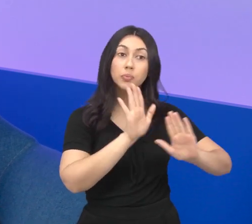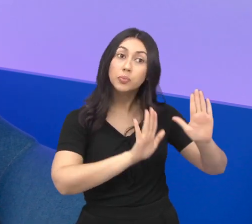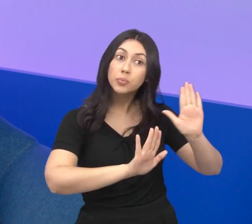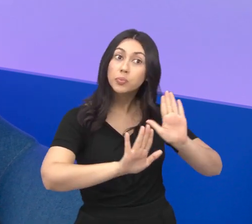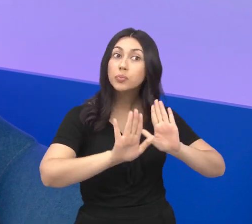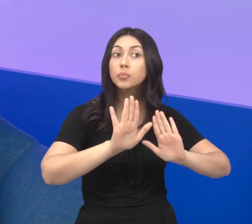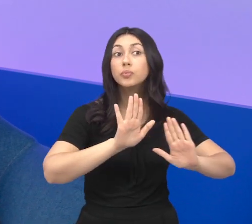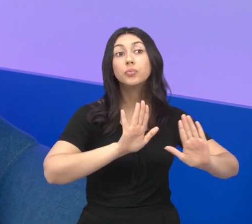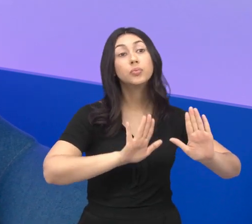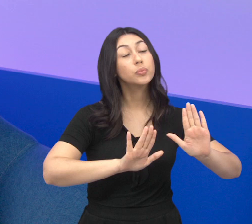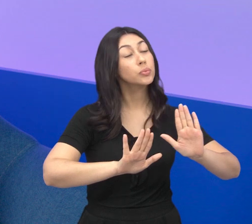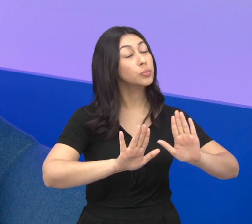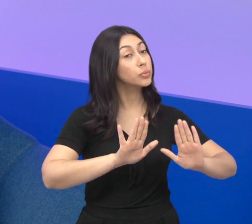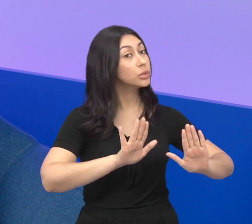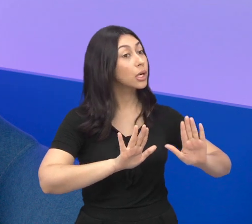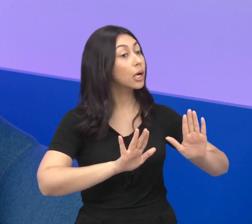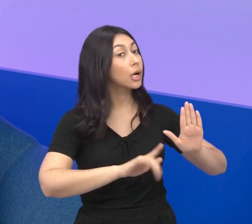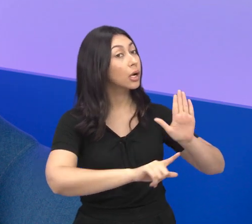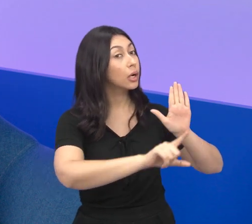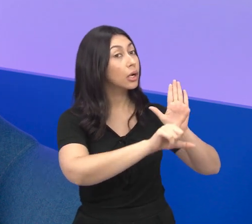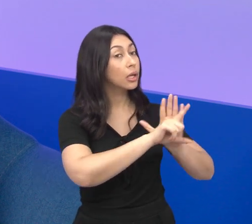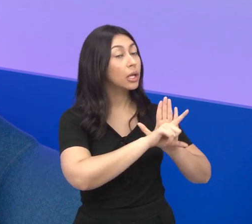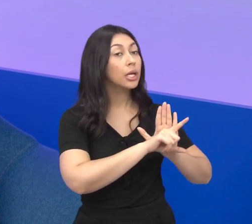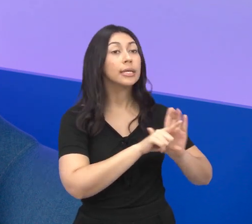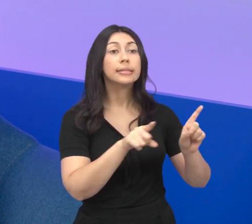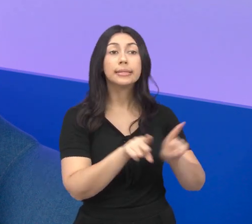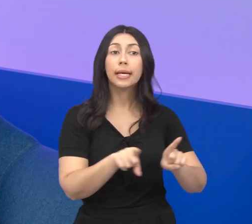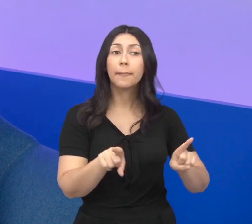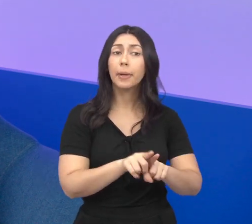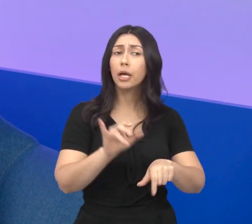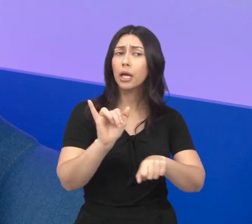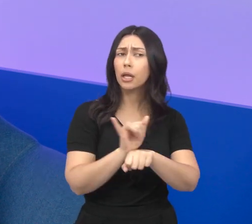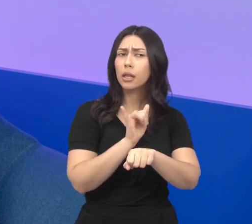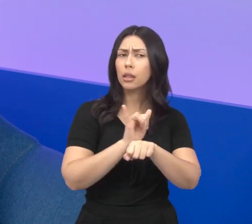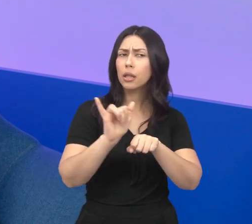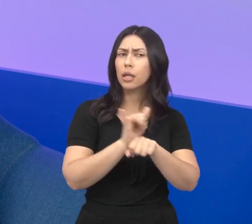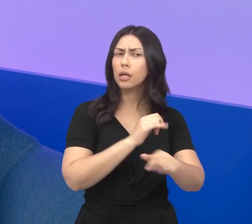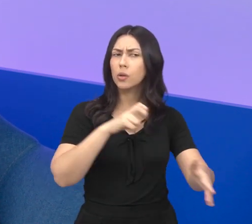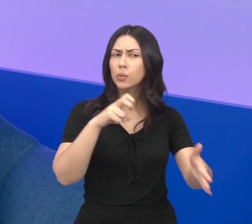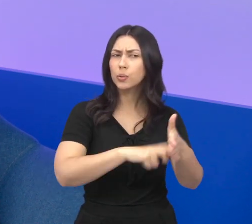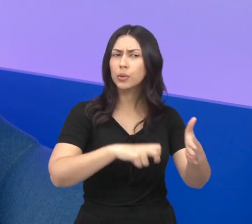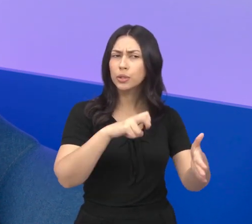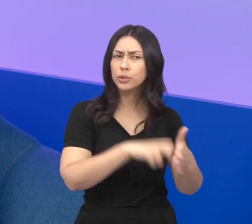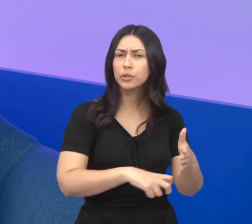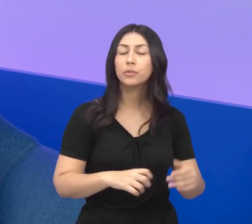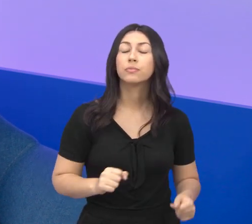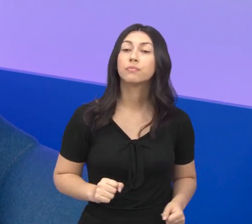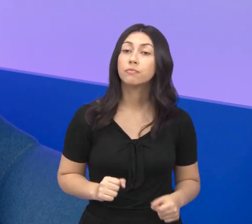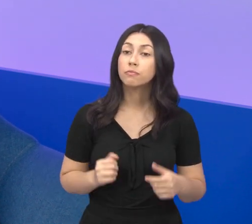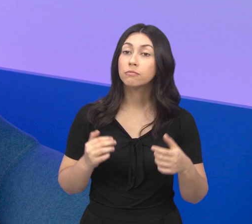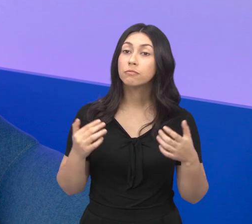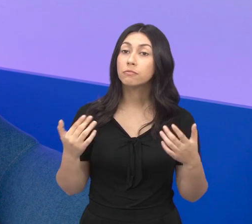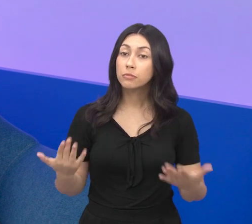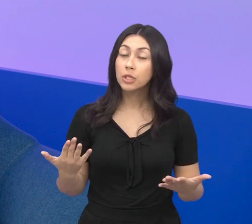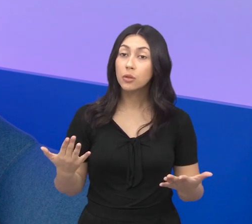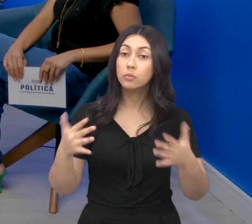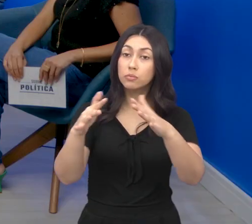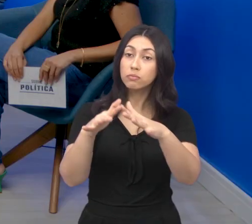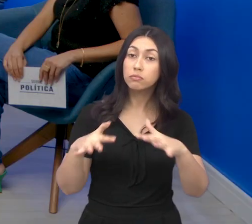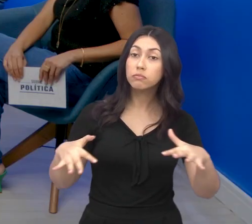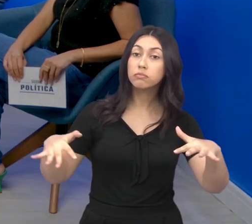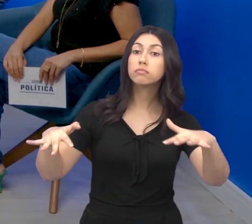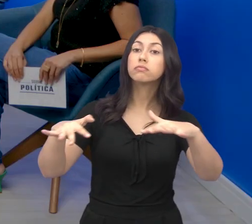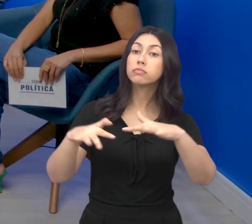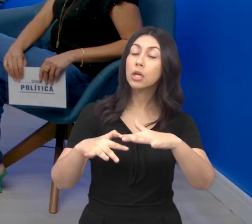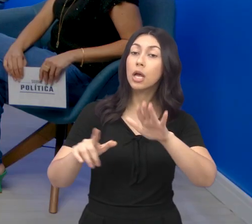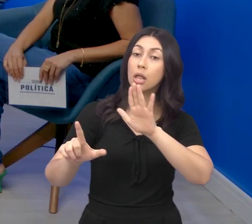cuidado para a nossa legislação, para as formas de punição que nós temos aqui no nosso ordenamento jurídico. Então, diante desse